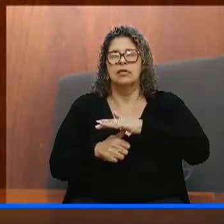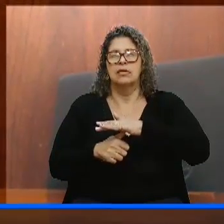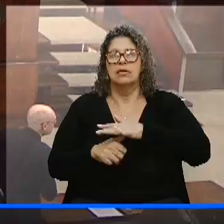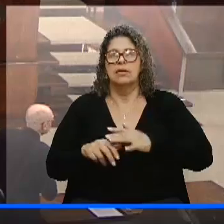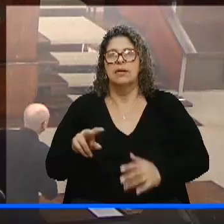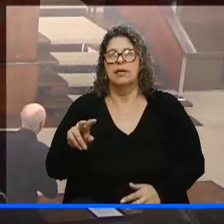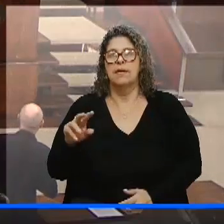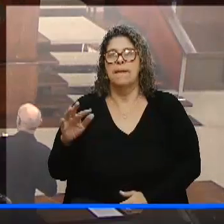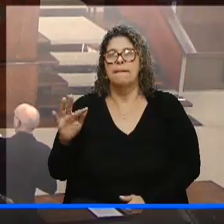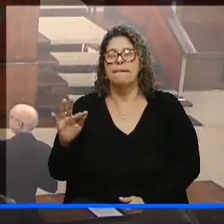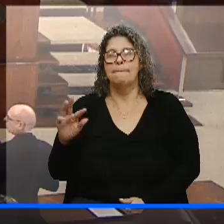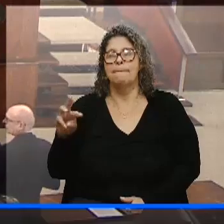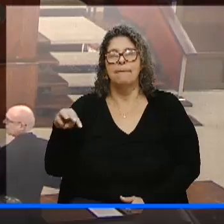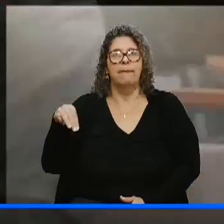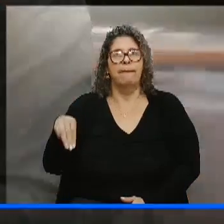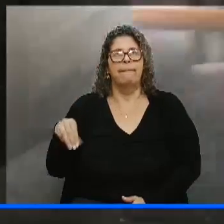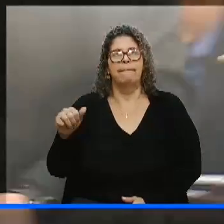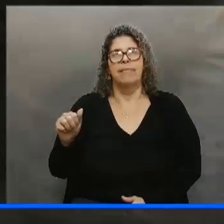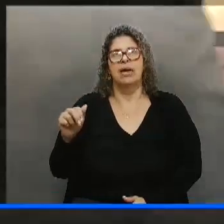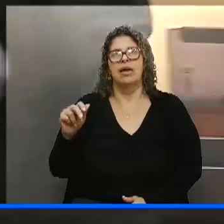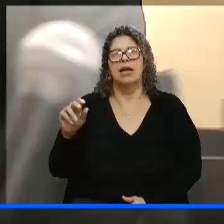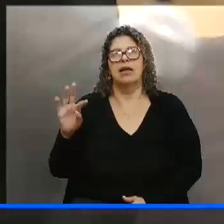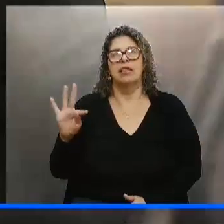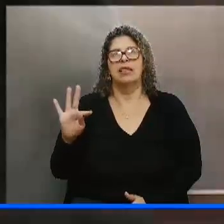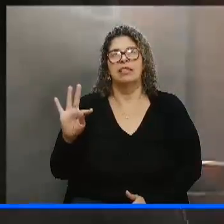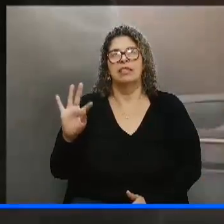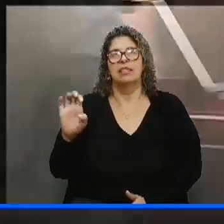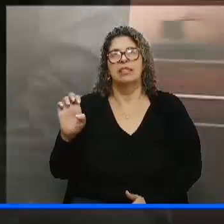tribuna disposição de lutar